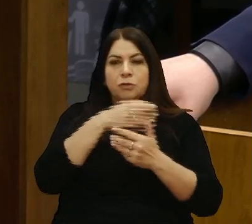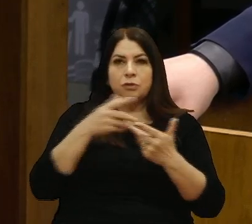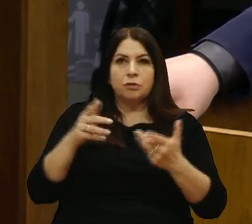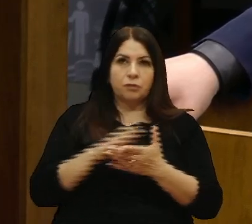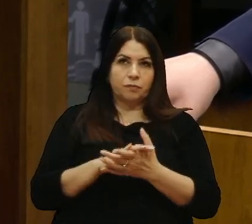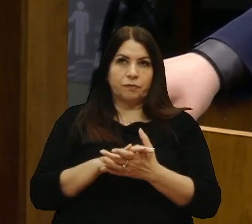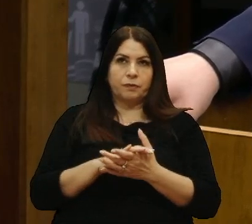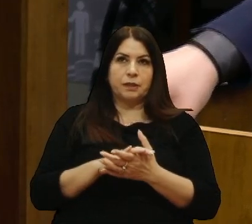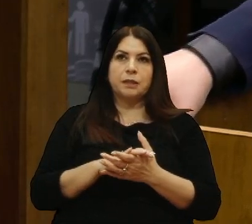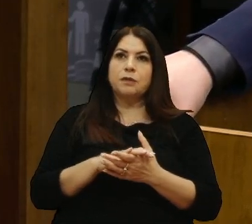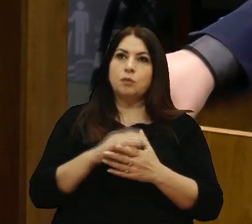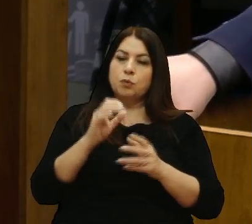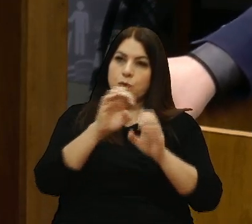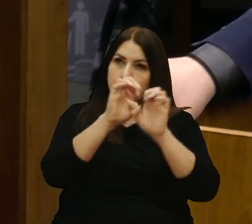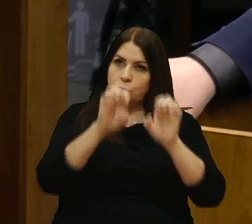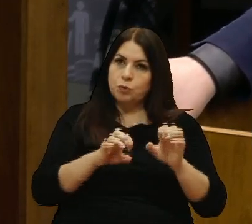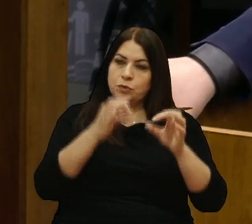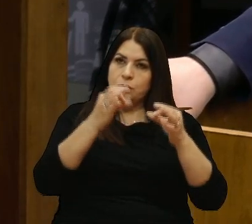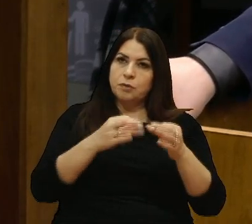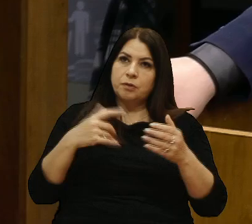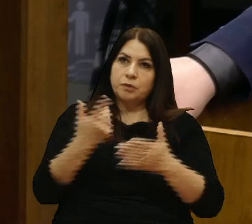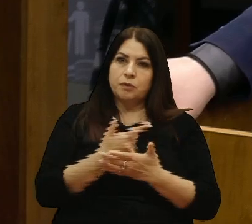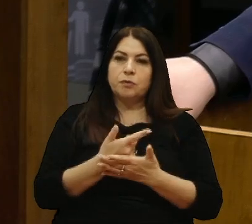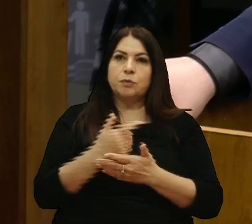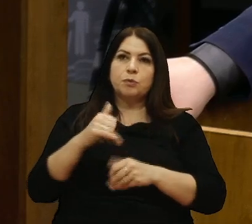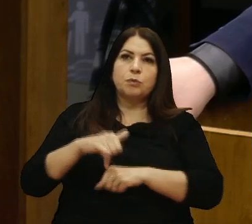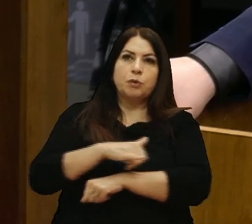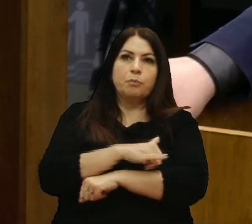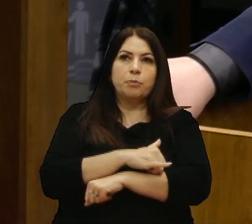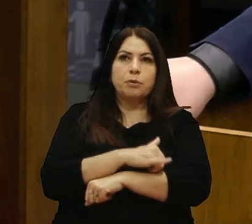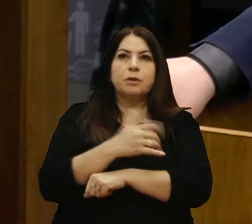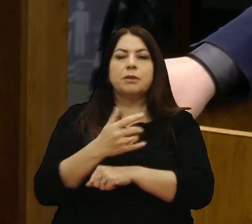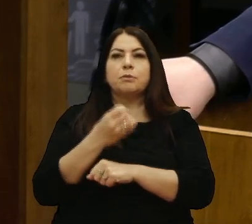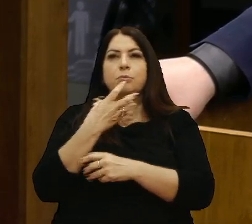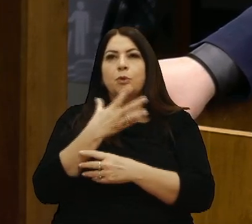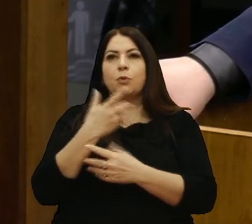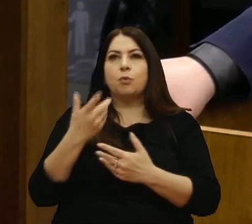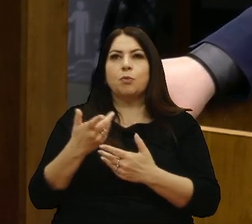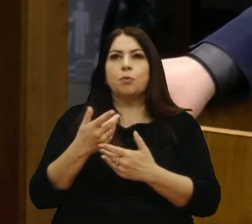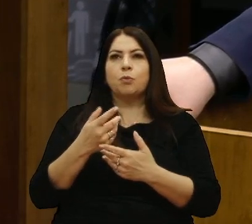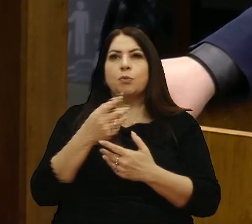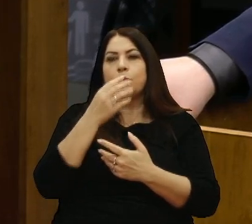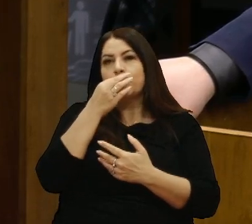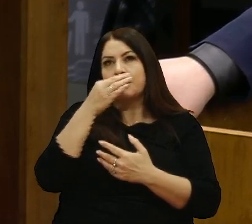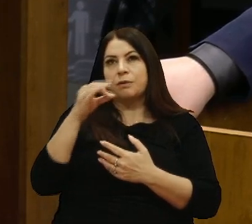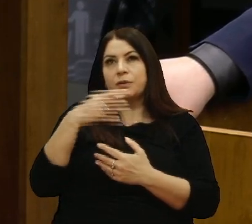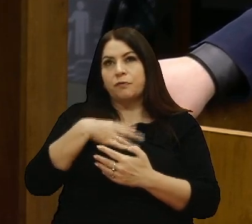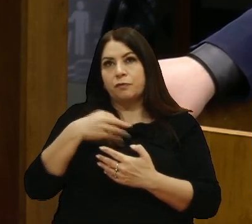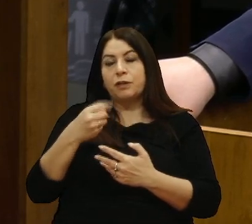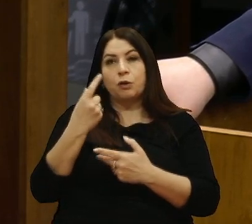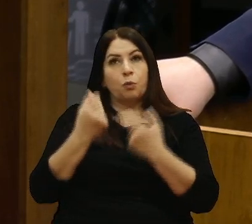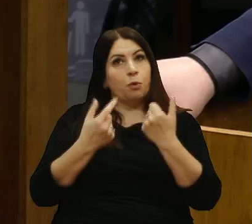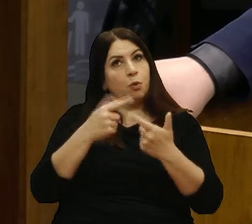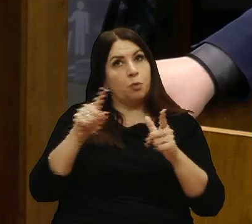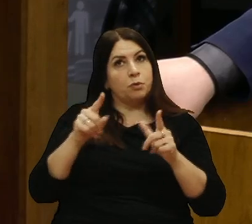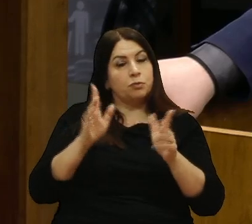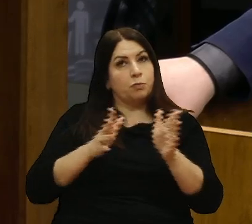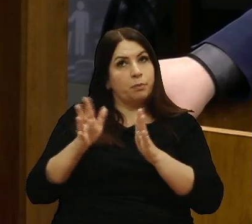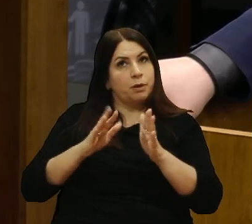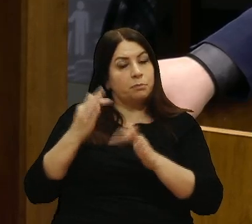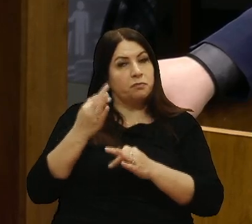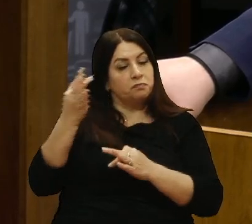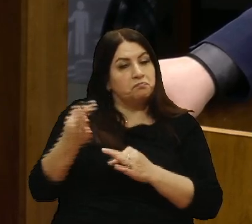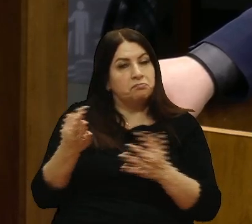servir com estrutura digna como um aeroporto tão bom quanto o Salgado Filho, talvez até melhor em alguns aspectos de mobilidade no